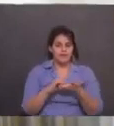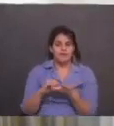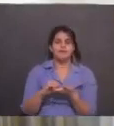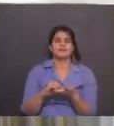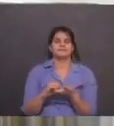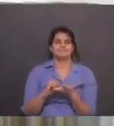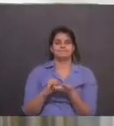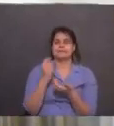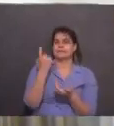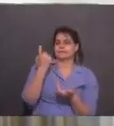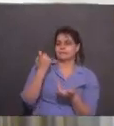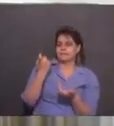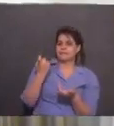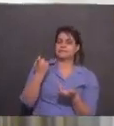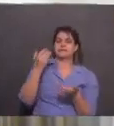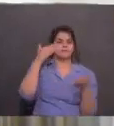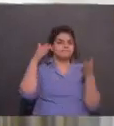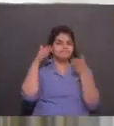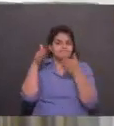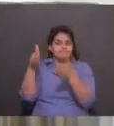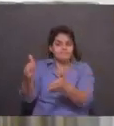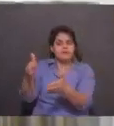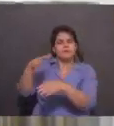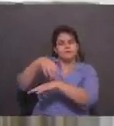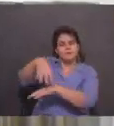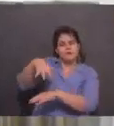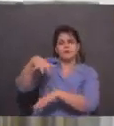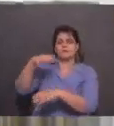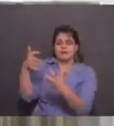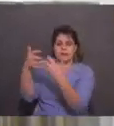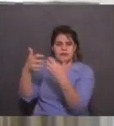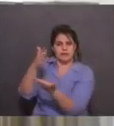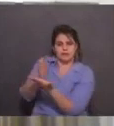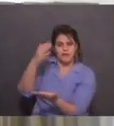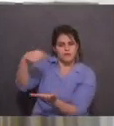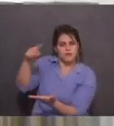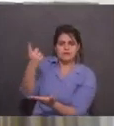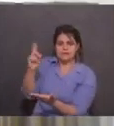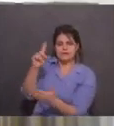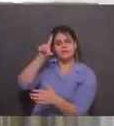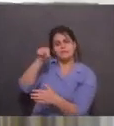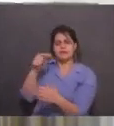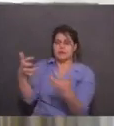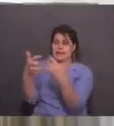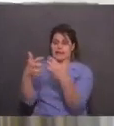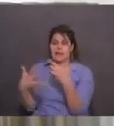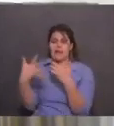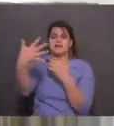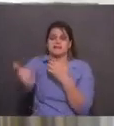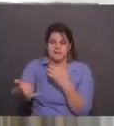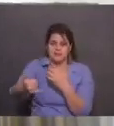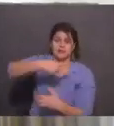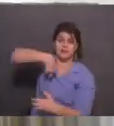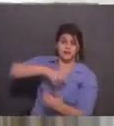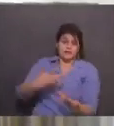precisa de estar atenta não apenas aos dramas diretos da guerra, mas também às suas consequências, que todos nós estamos a